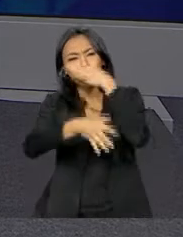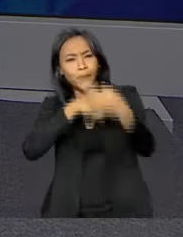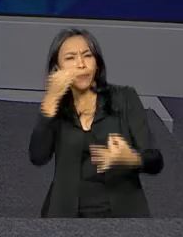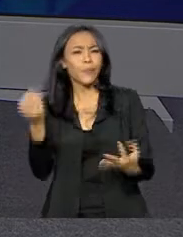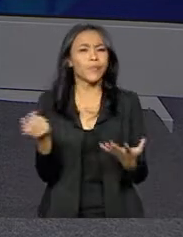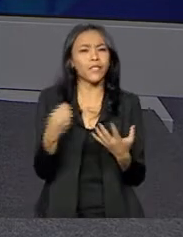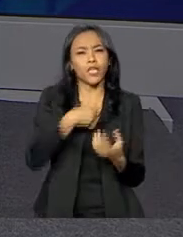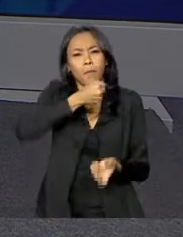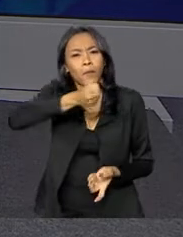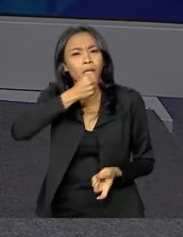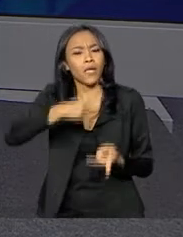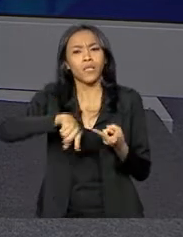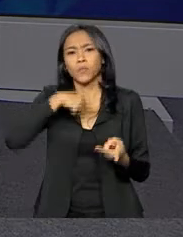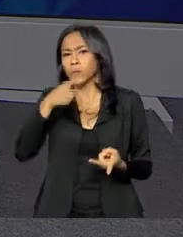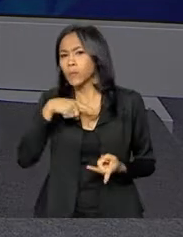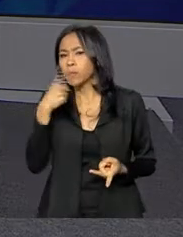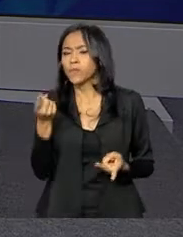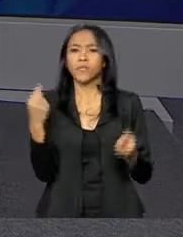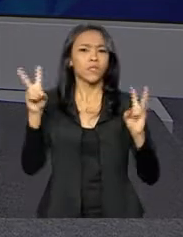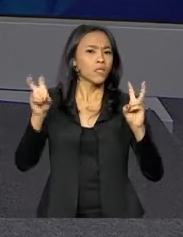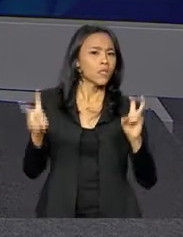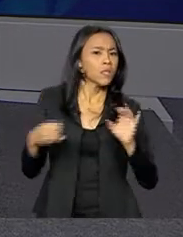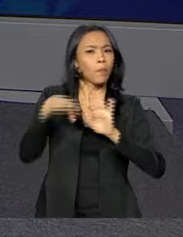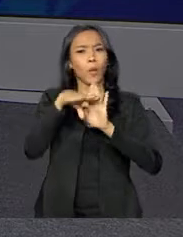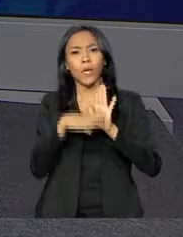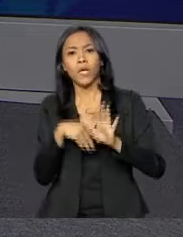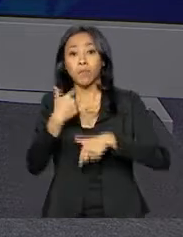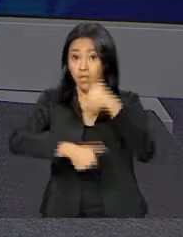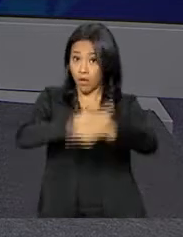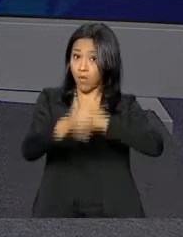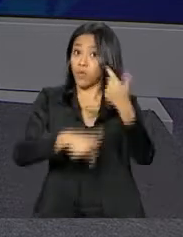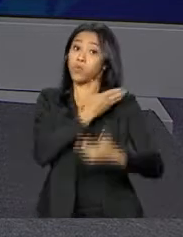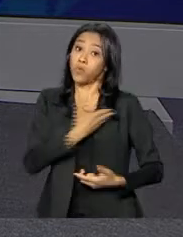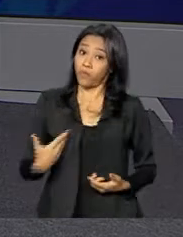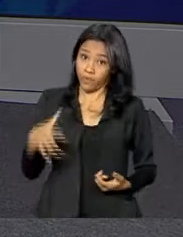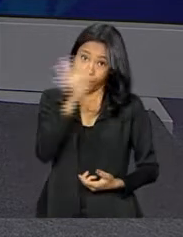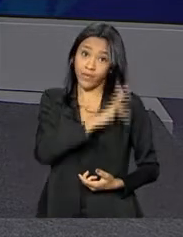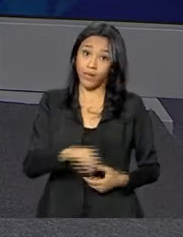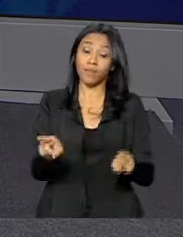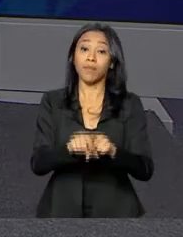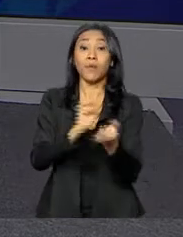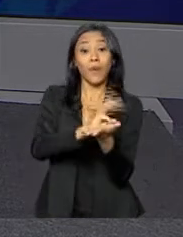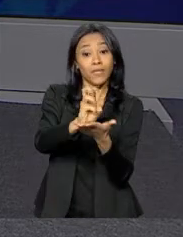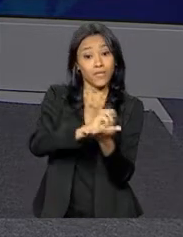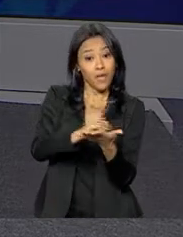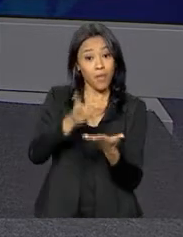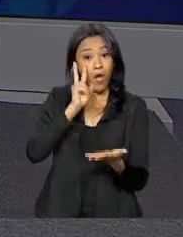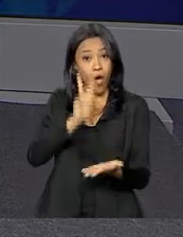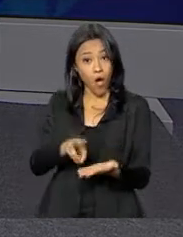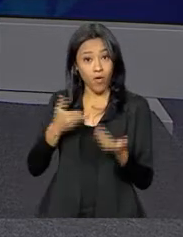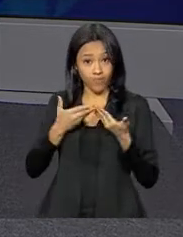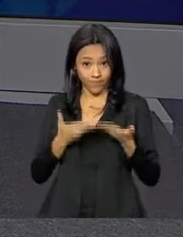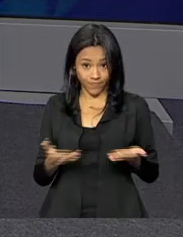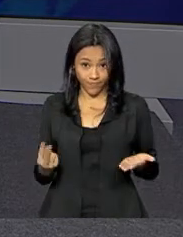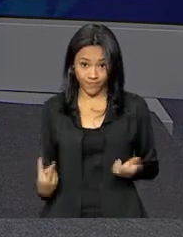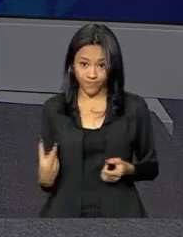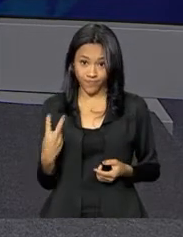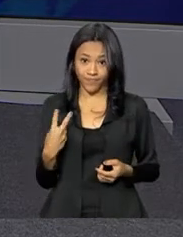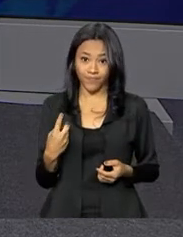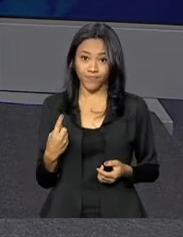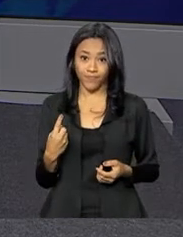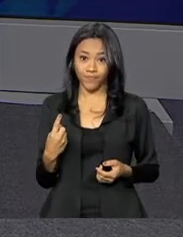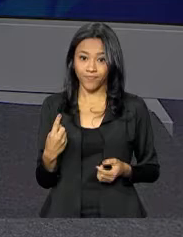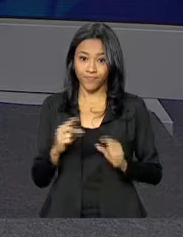de reportagens e dúvidas sobre programas e ações do governo federal para o nosso WhatsApp. Anote aí, o número é 61